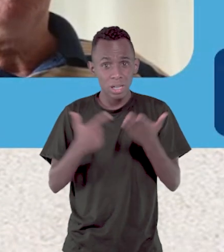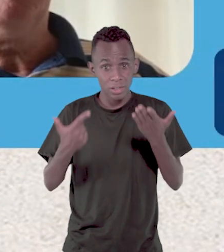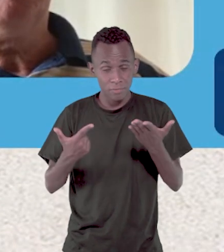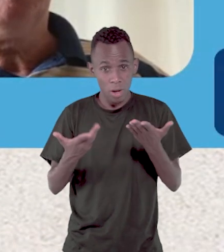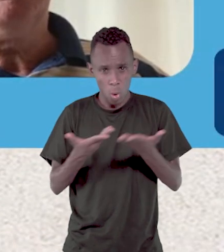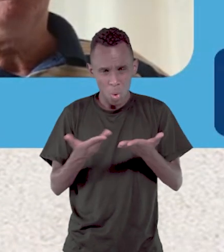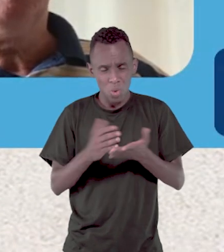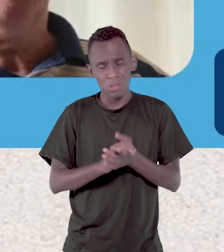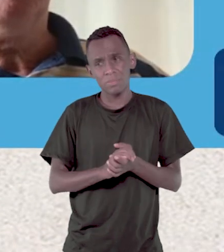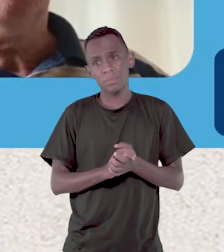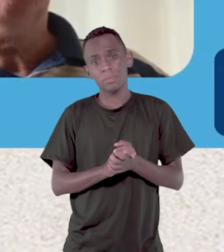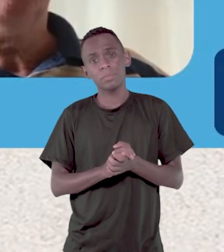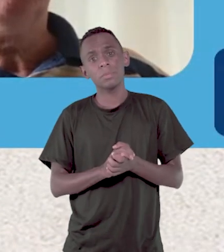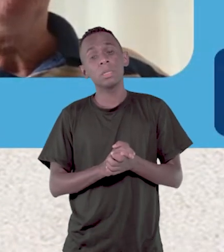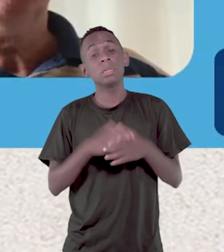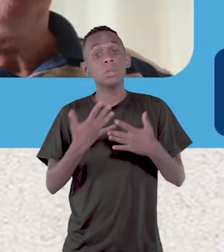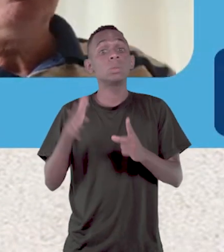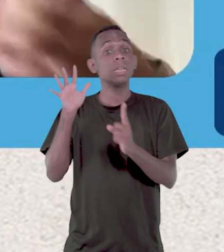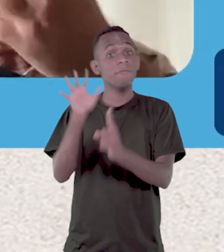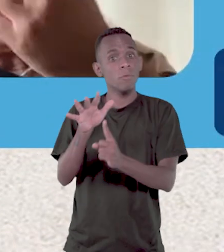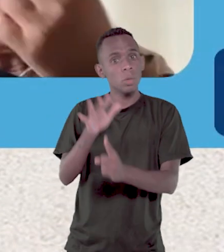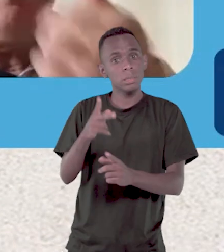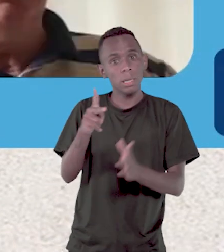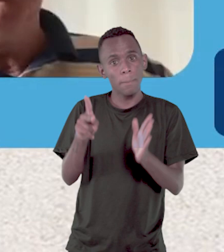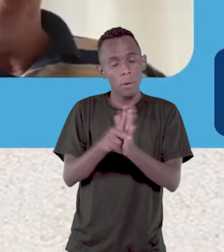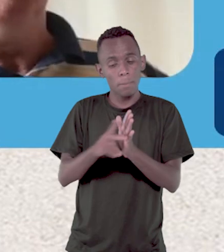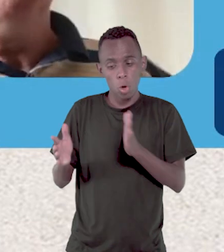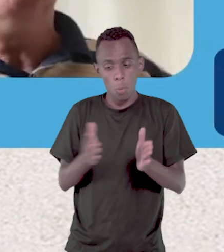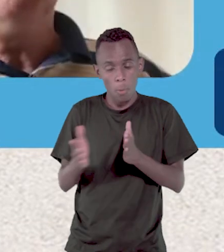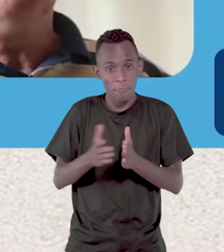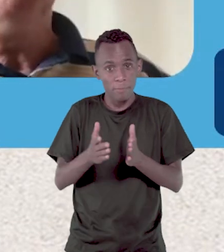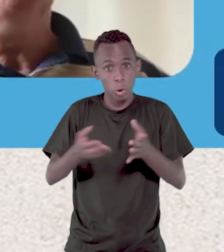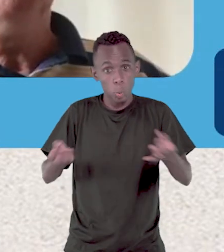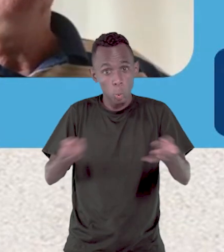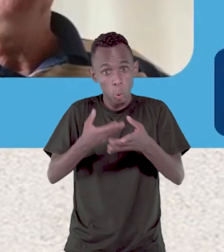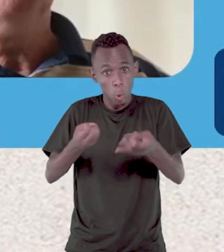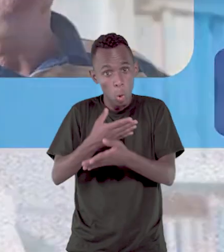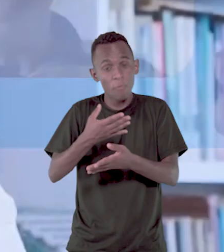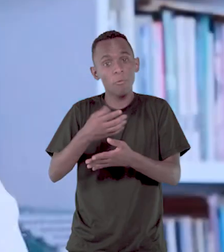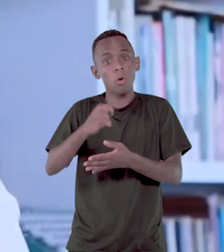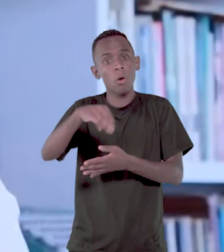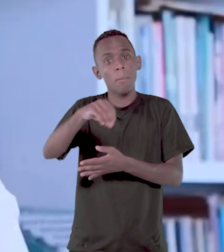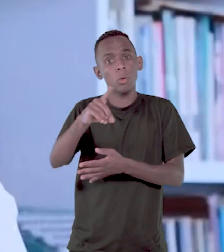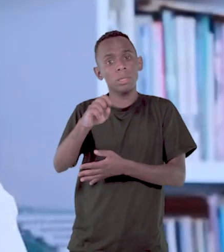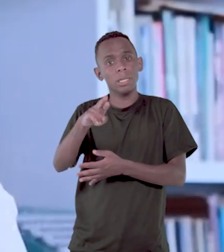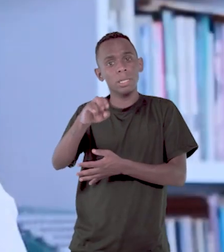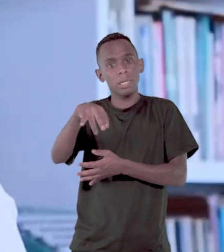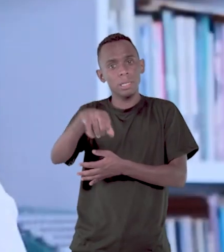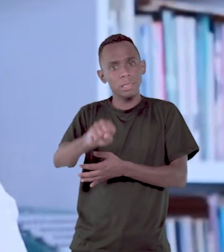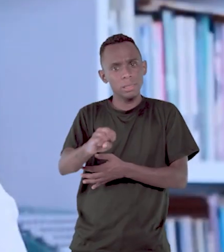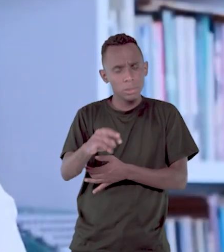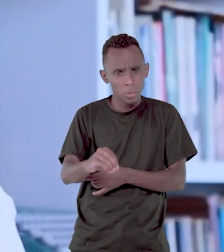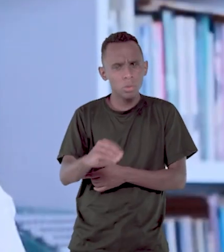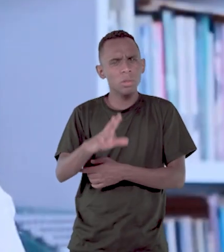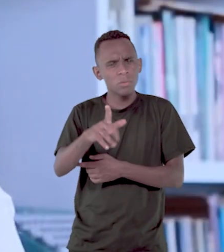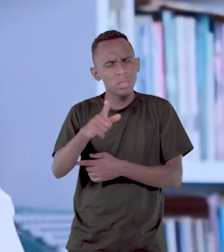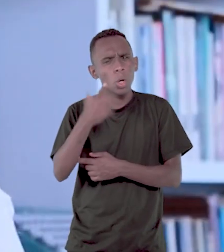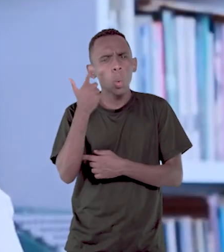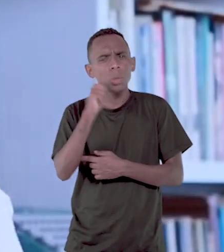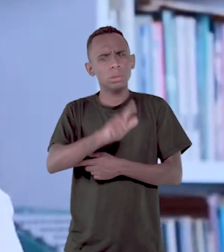Eu vou dizer o seguinte: nesse campo das influências do modernismo, você conseguiu